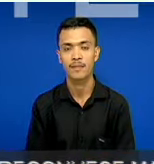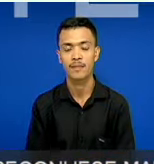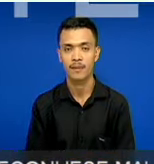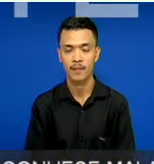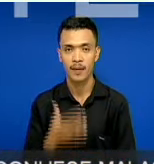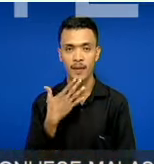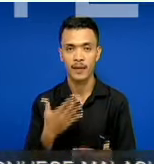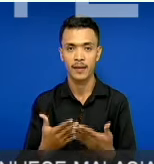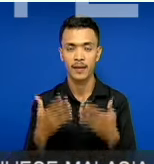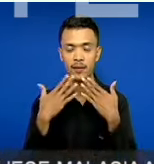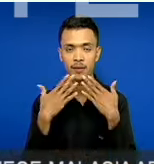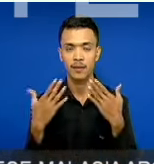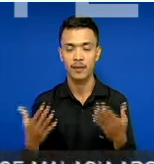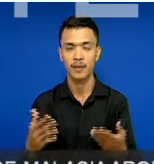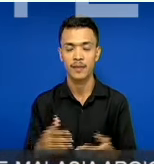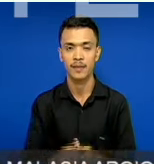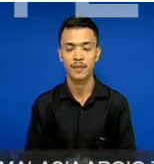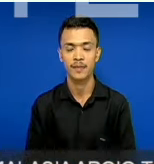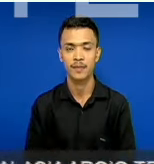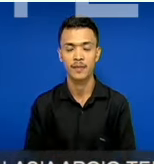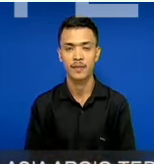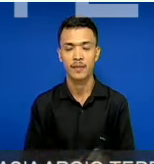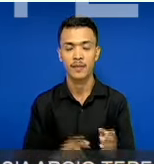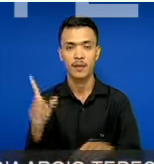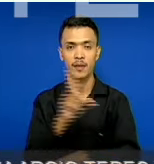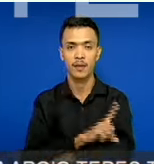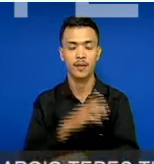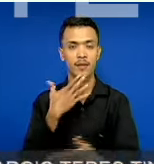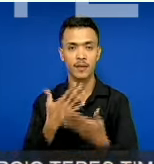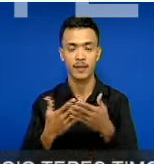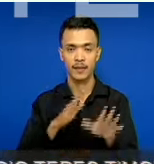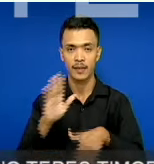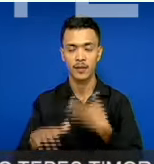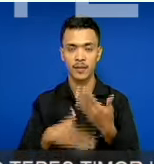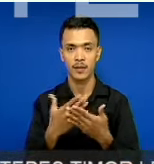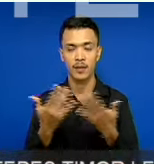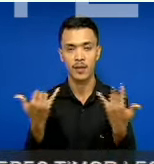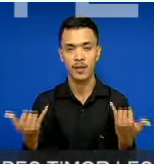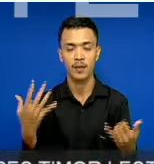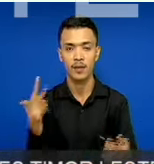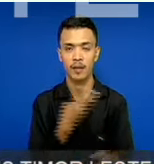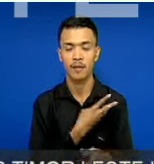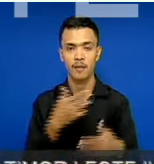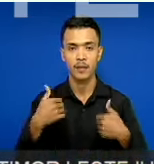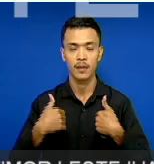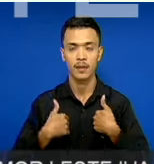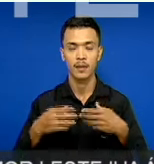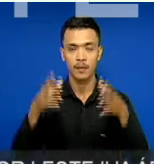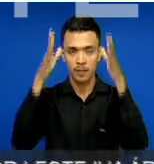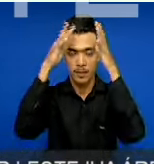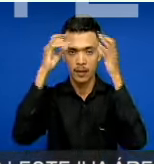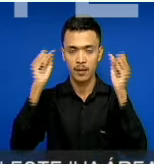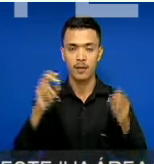Dia com Brigada Belum e Estúdio Central RTTL e Caicoli Dili. Laram dia com 20 no telespectadores. Dadão ne a minha área rotunda,